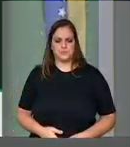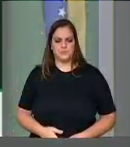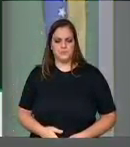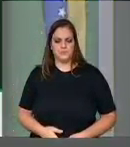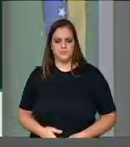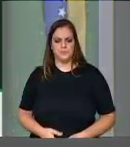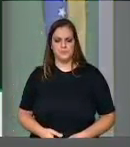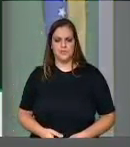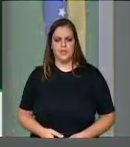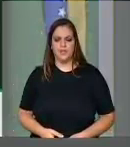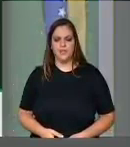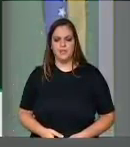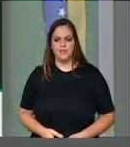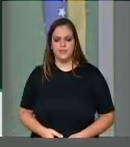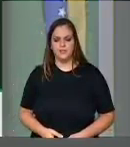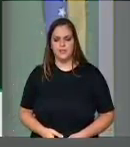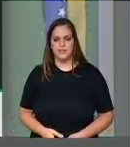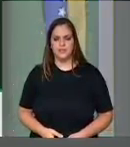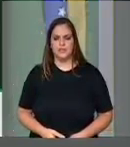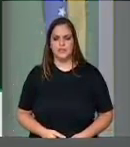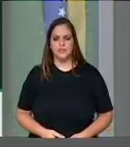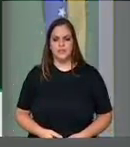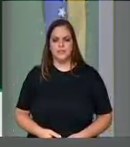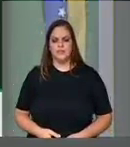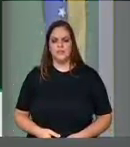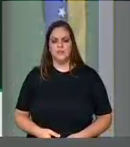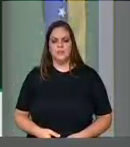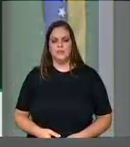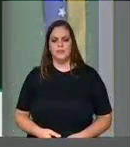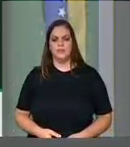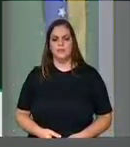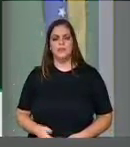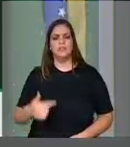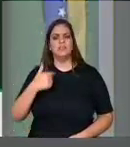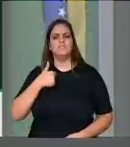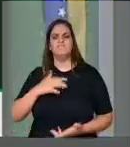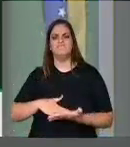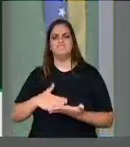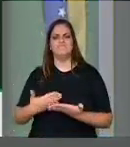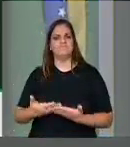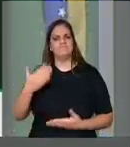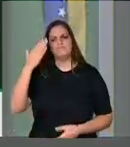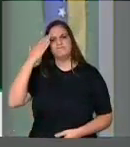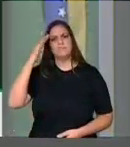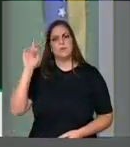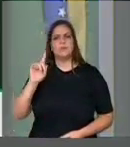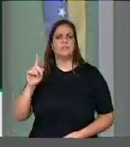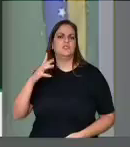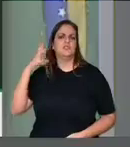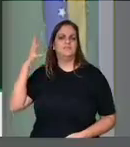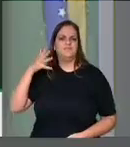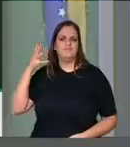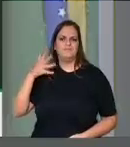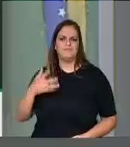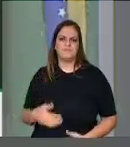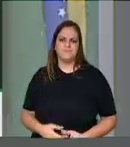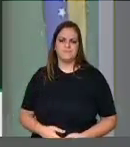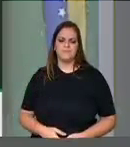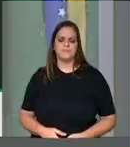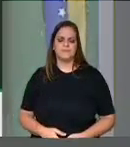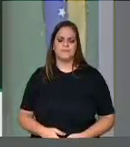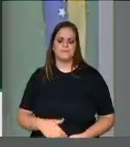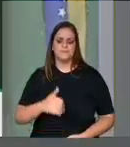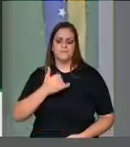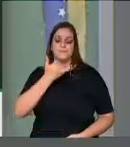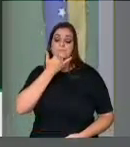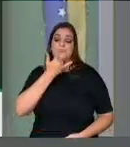Paulo, com as 45 cavaleiros húngaros, tive a oportunidade de fazer um breve relato aqui na Câmara, e ele pessoalmente me agradeceu a